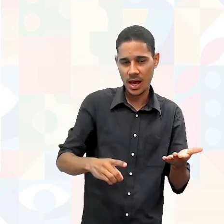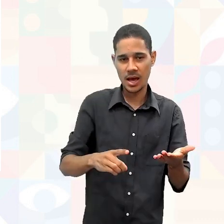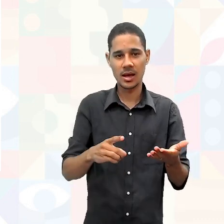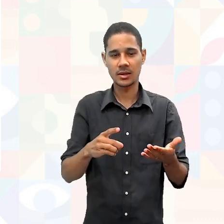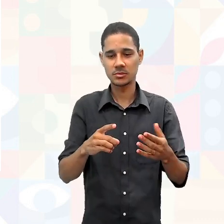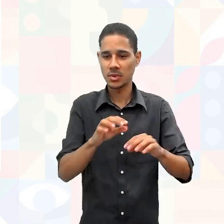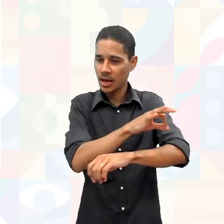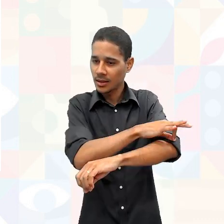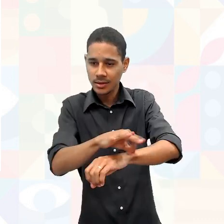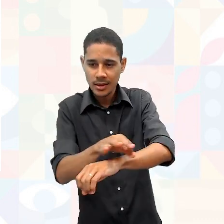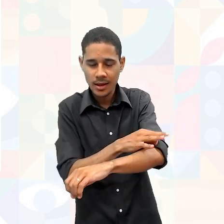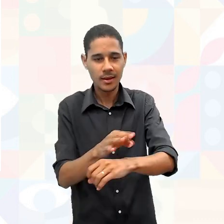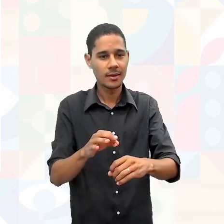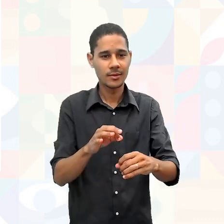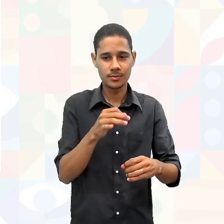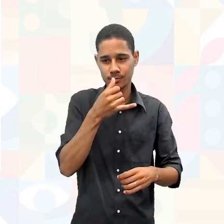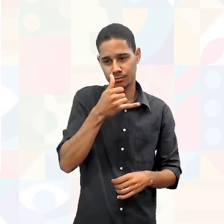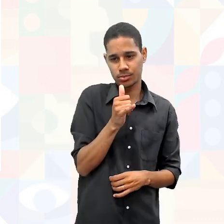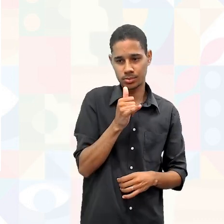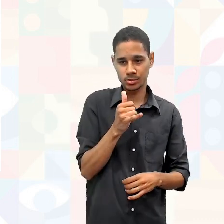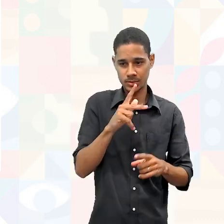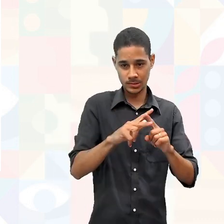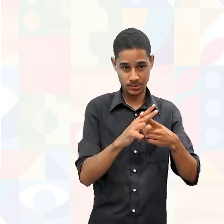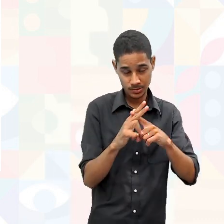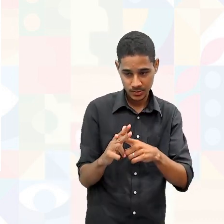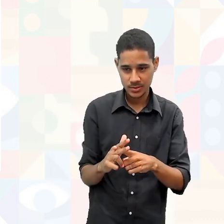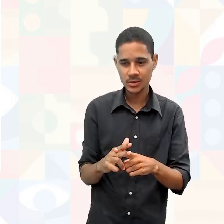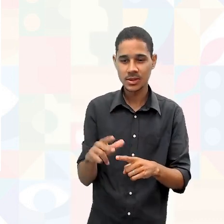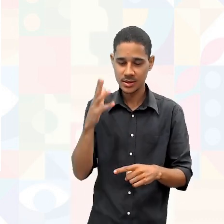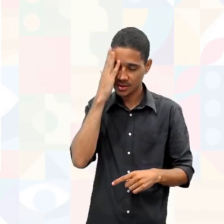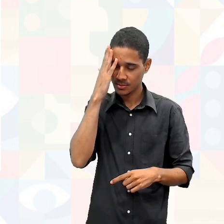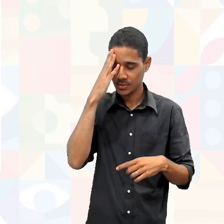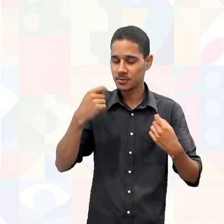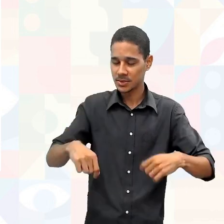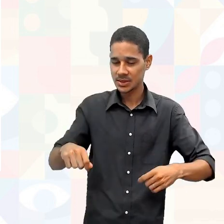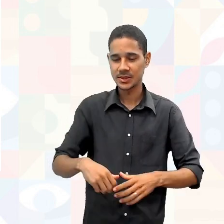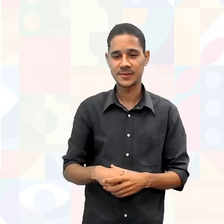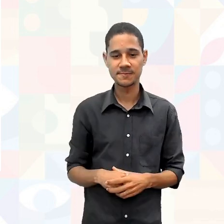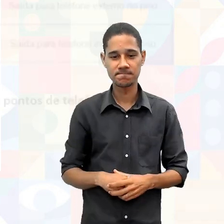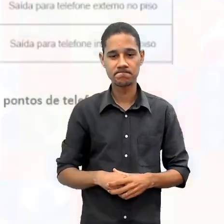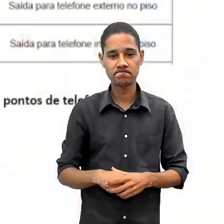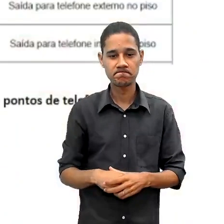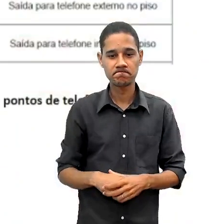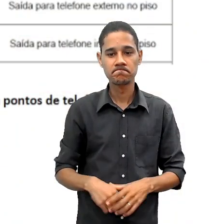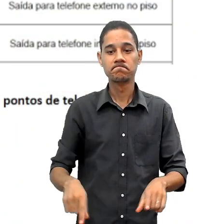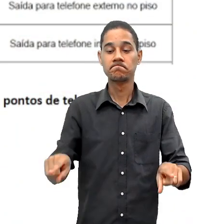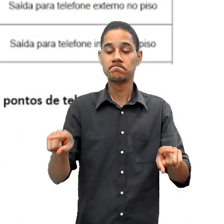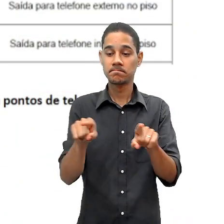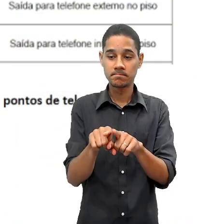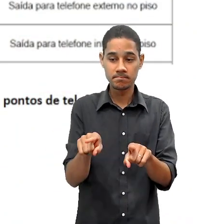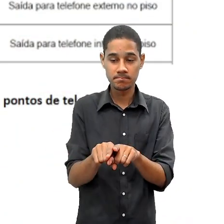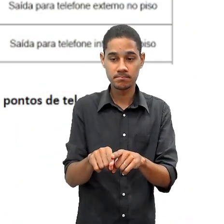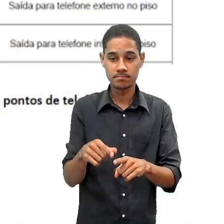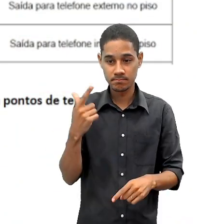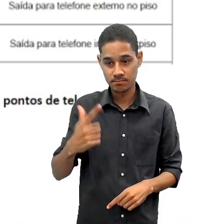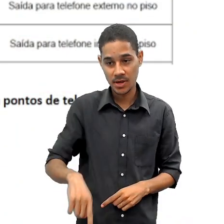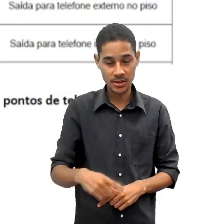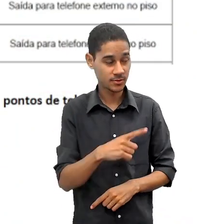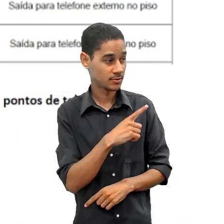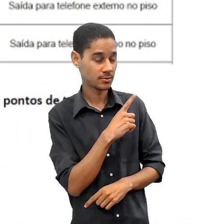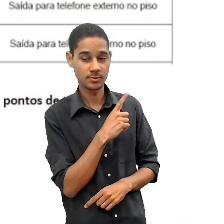Sempre tem que estar muito bem informados a respeito dessas coisas, né? Então a gente também tem uma simbologia